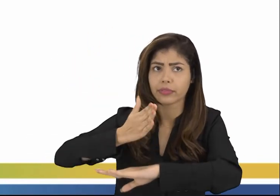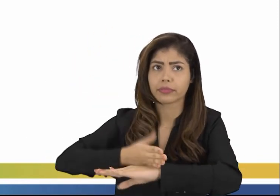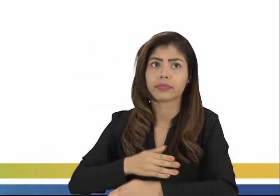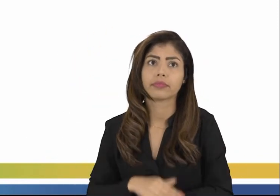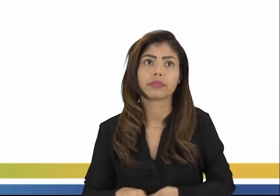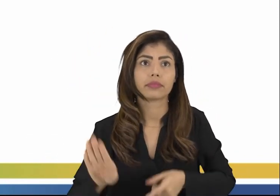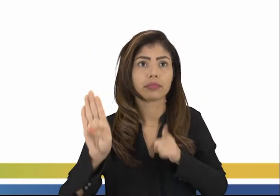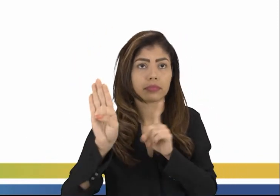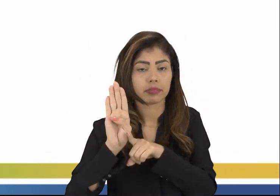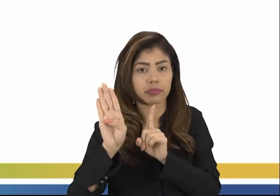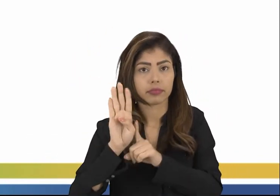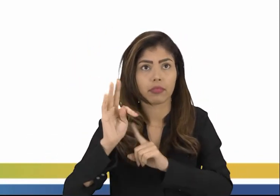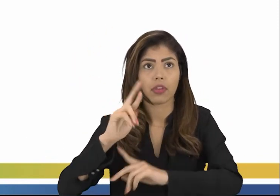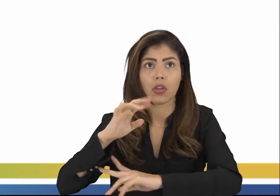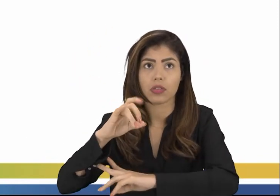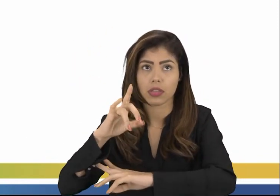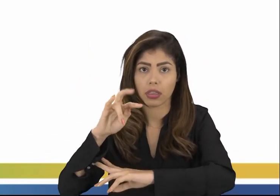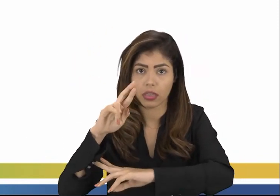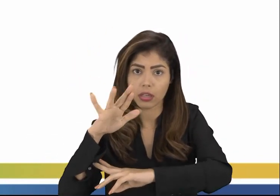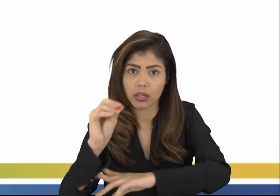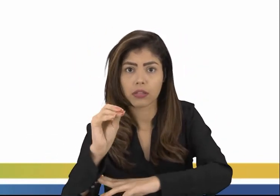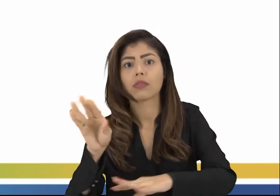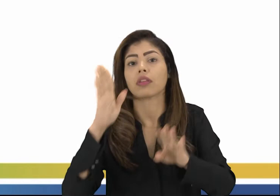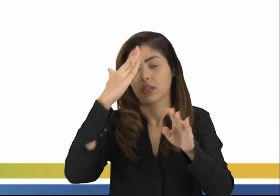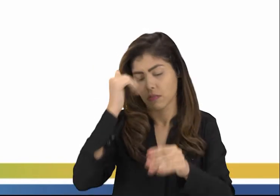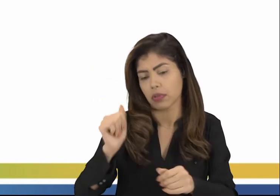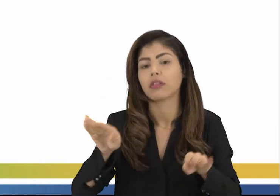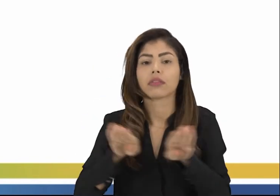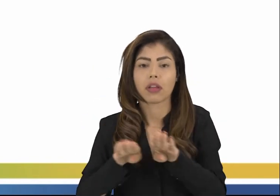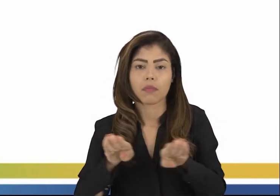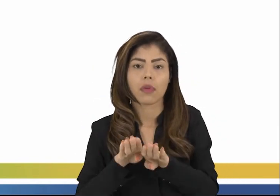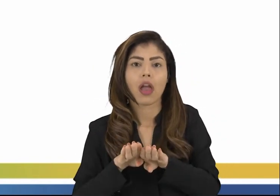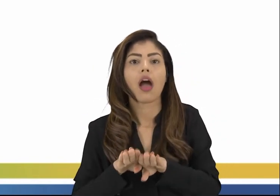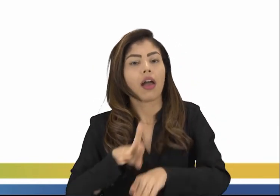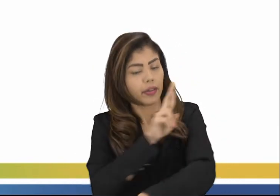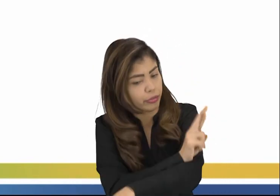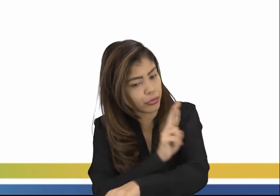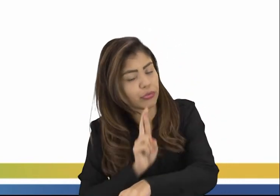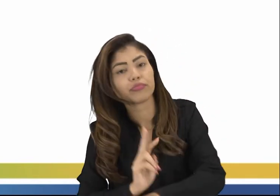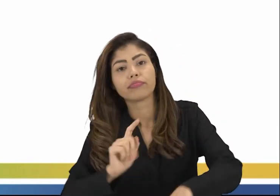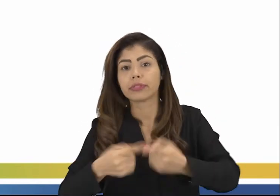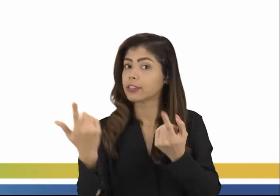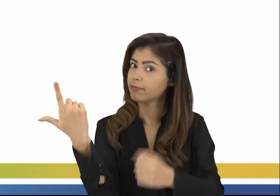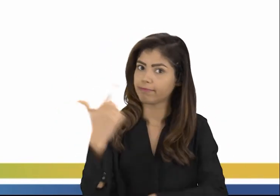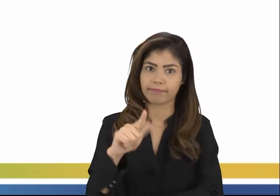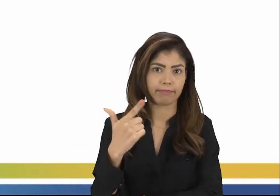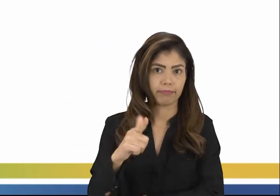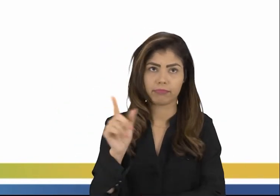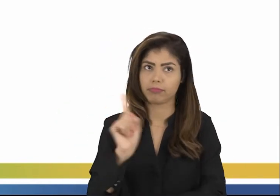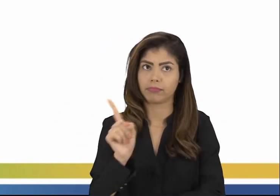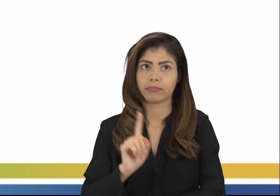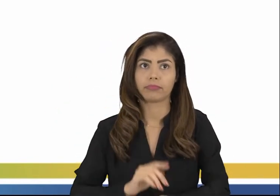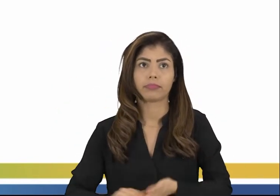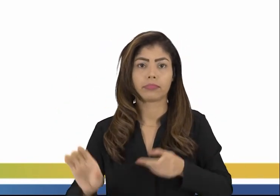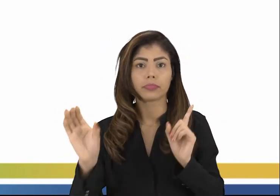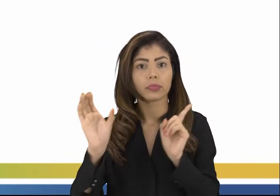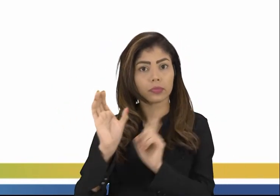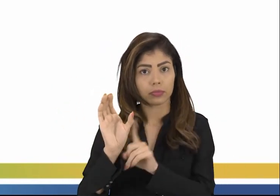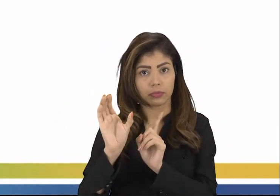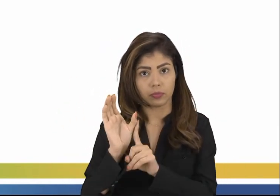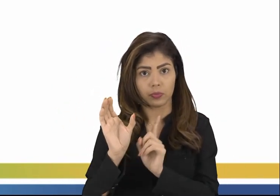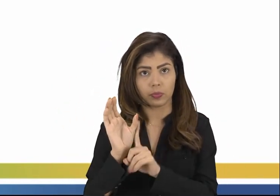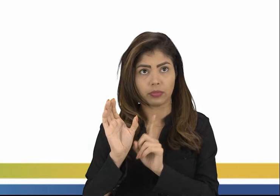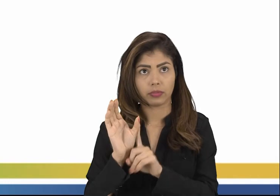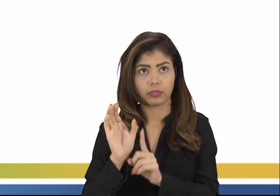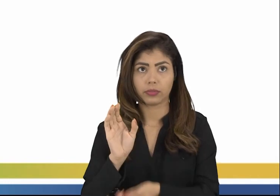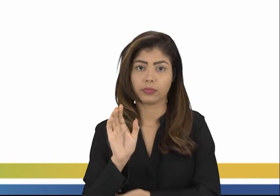alternativa D, o teocentrismo? Apesar também de ele ser um homem espiritualista também, não é essa alternativa. A